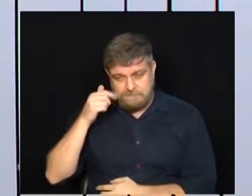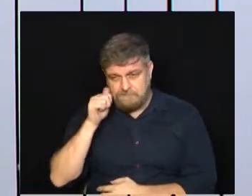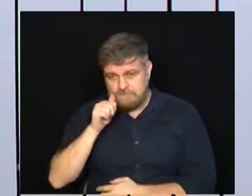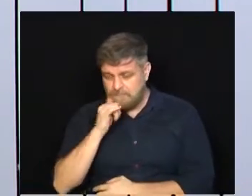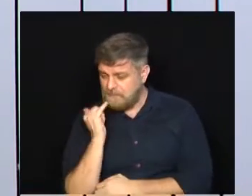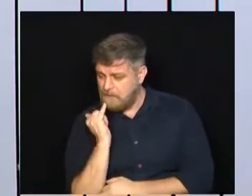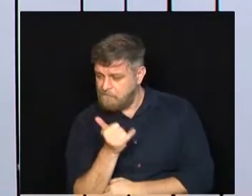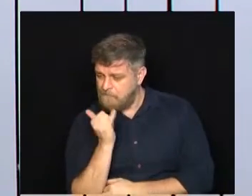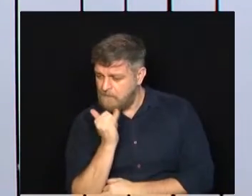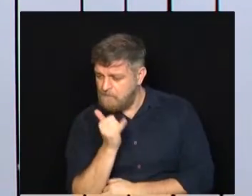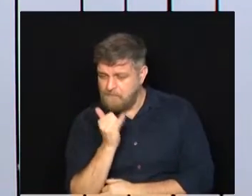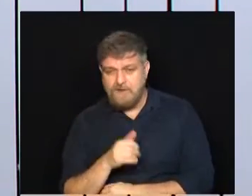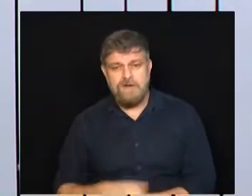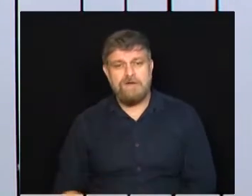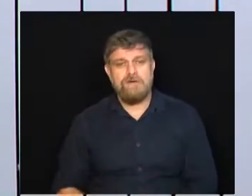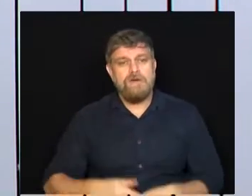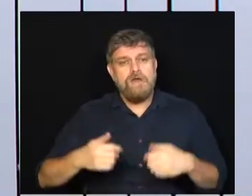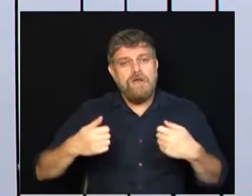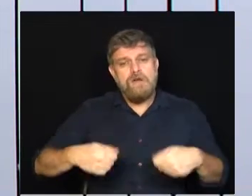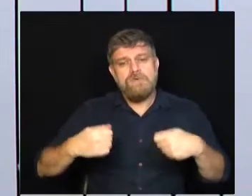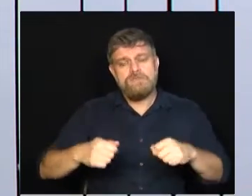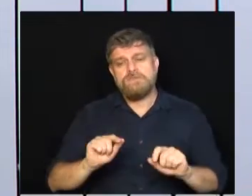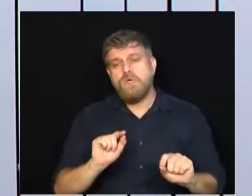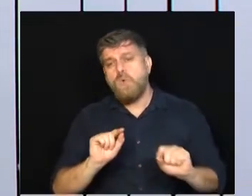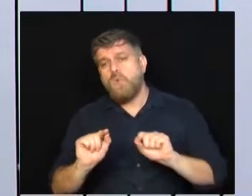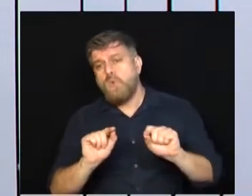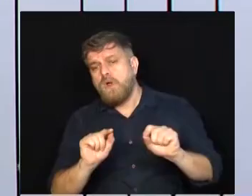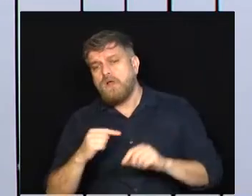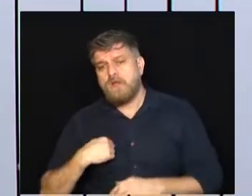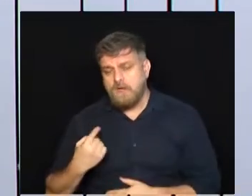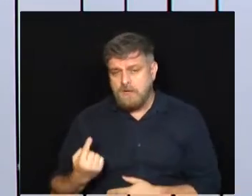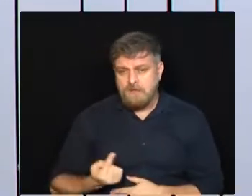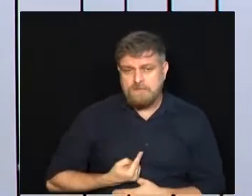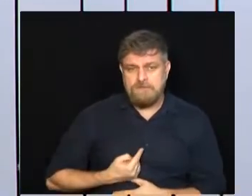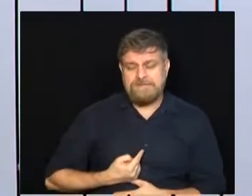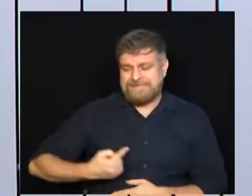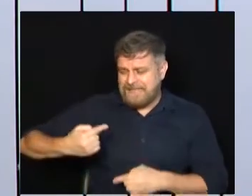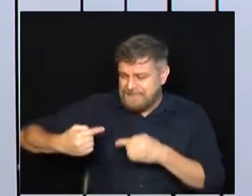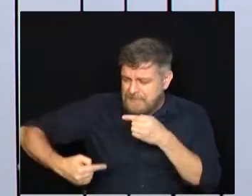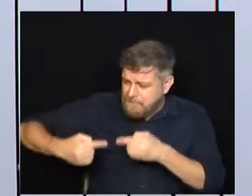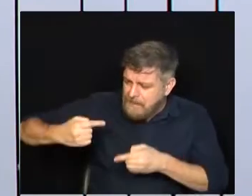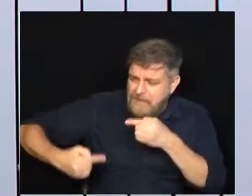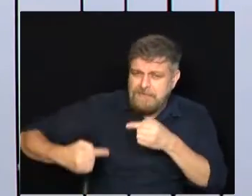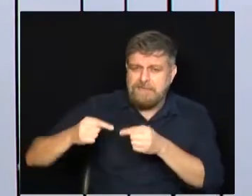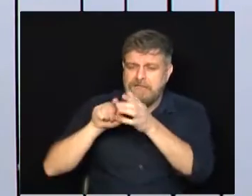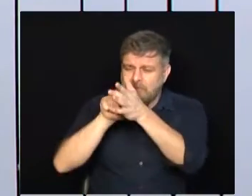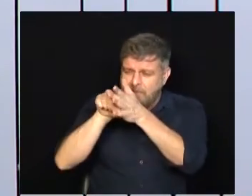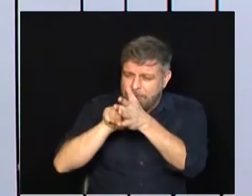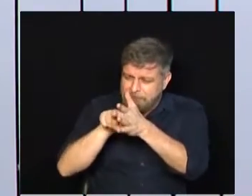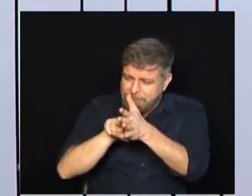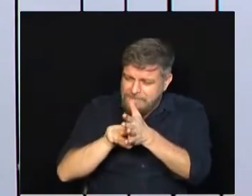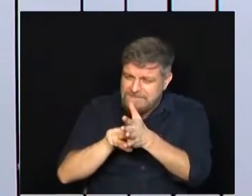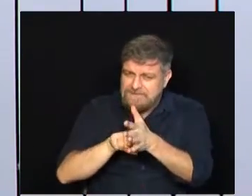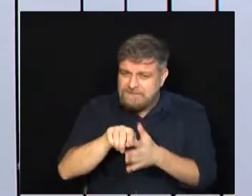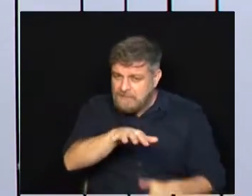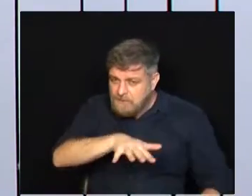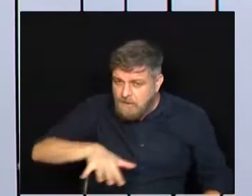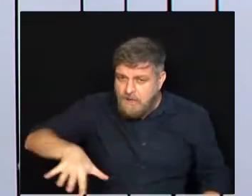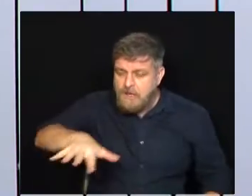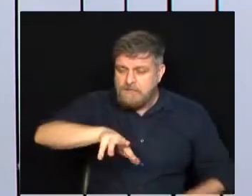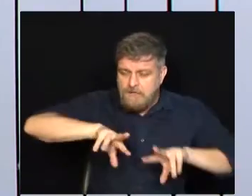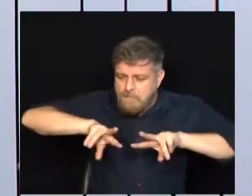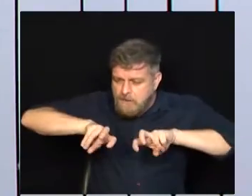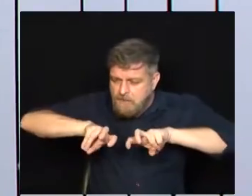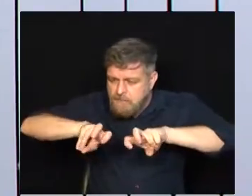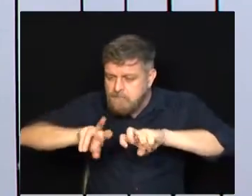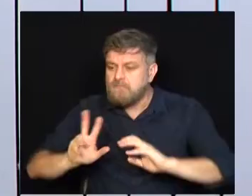propriedade, né? Então, é preciso que nós possamos ir debatendo, pesquisando nessa área, dando